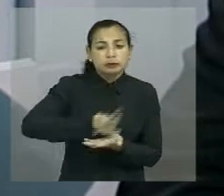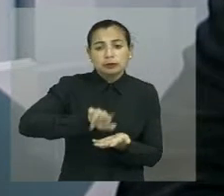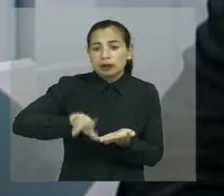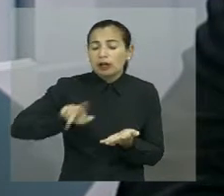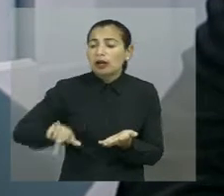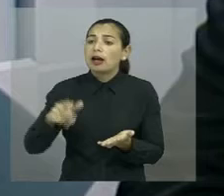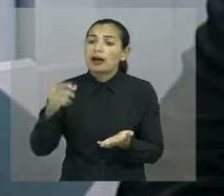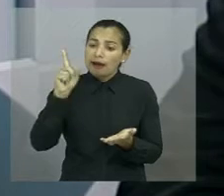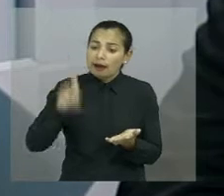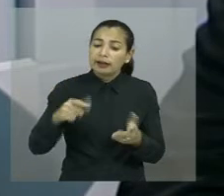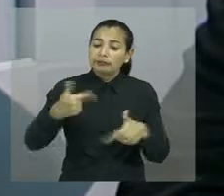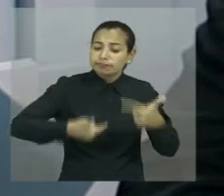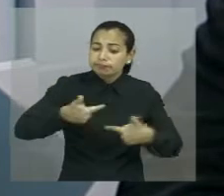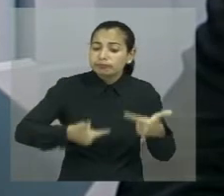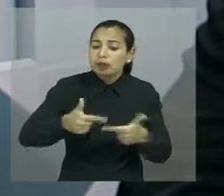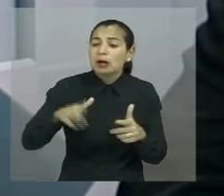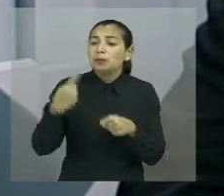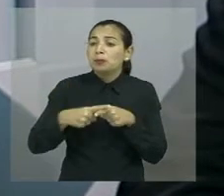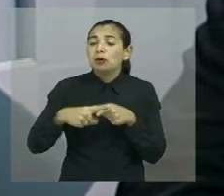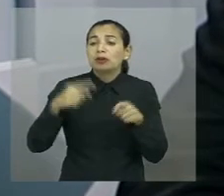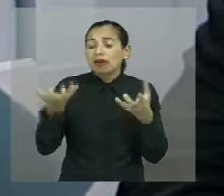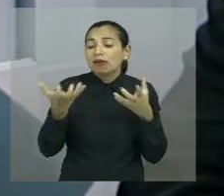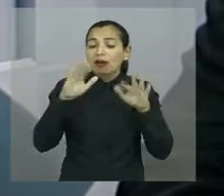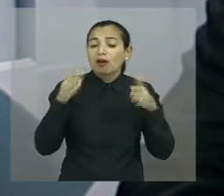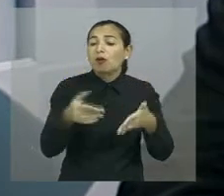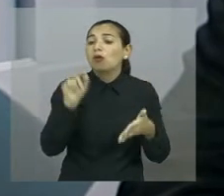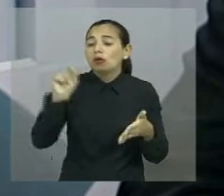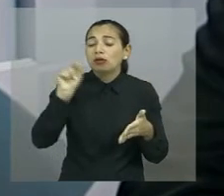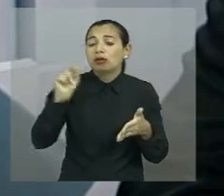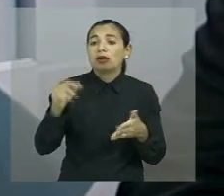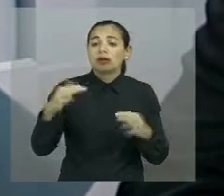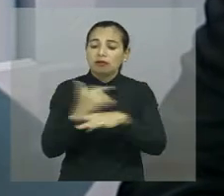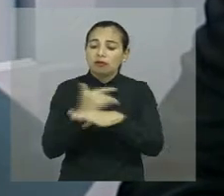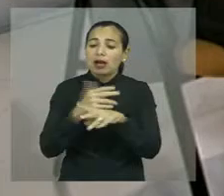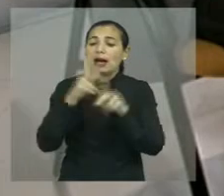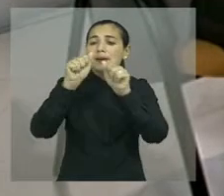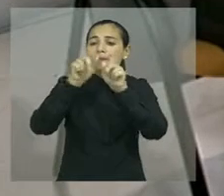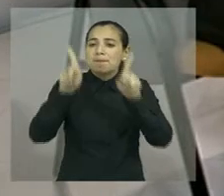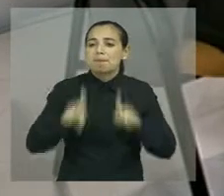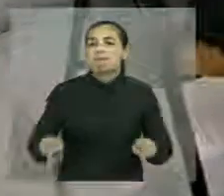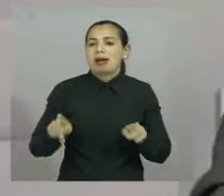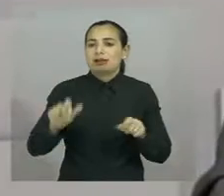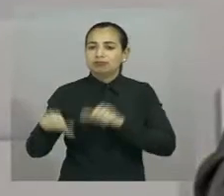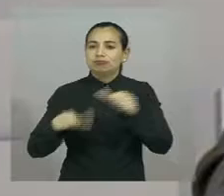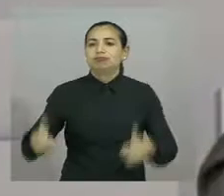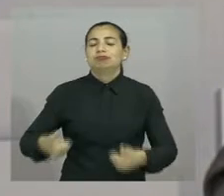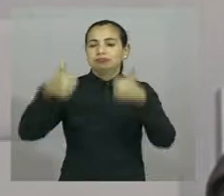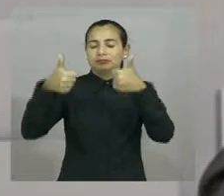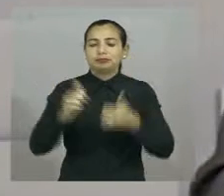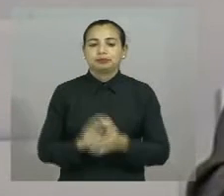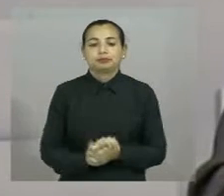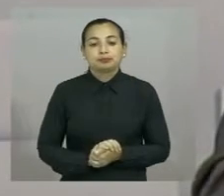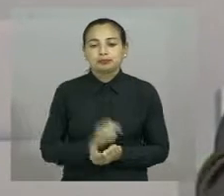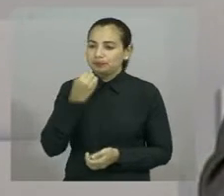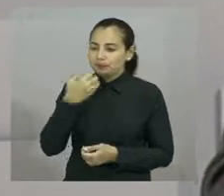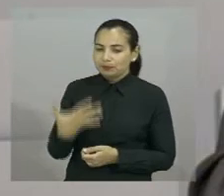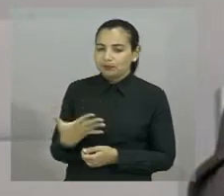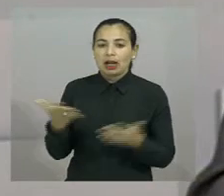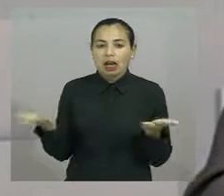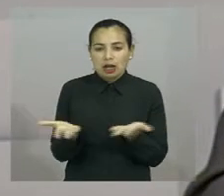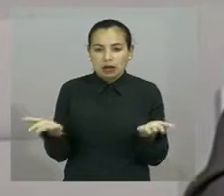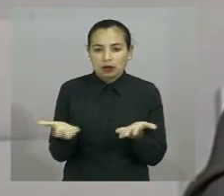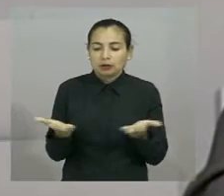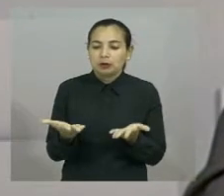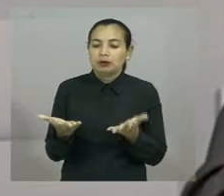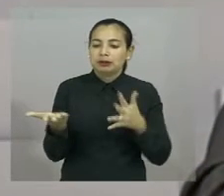na transformação de nossa cidade, de nossa Fortaleza, na Cidade da Paz. Muito bem. Plenário da cidade, vamos fazer